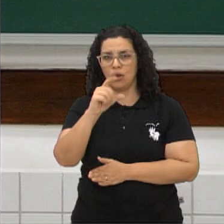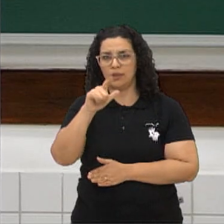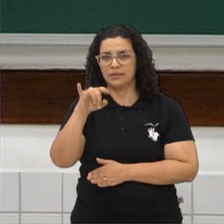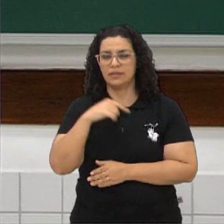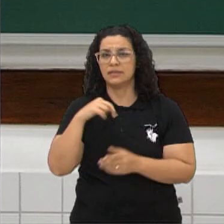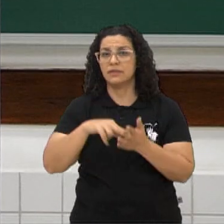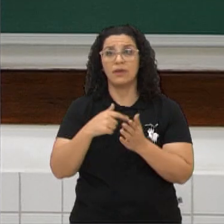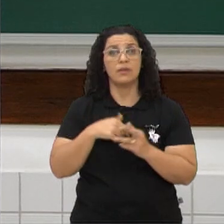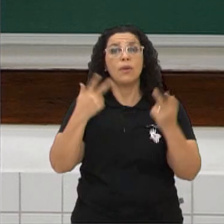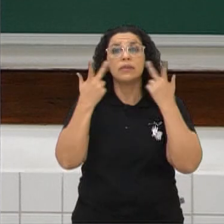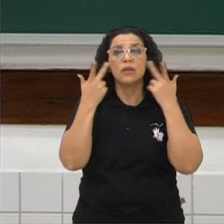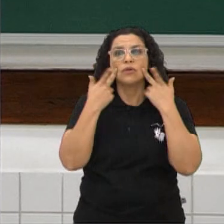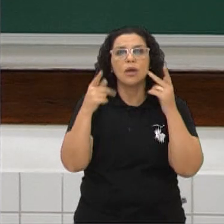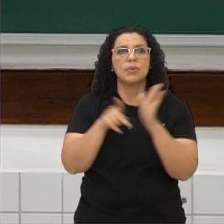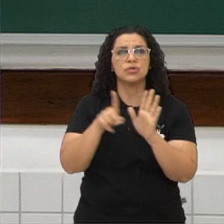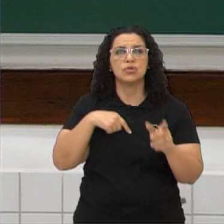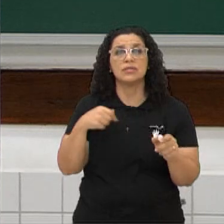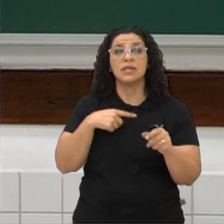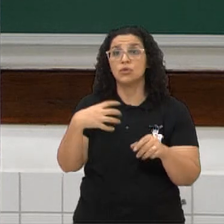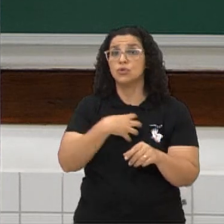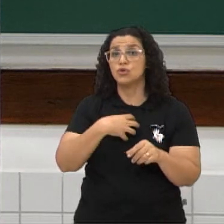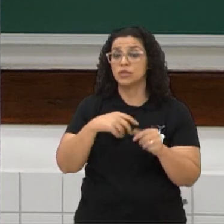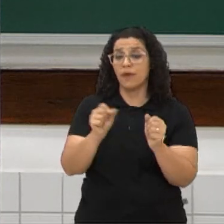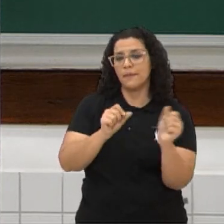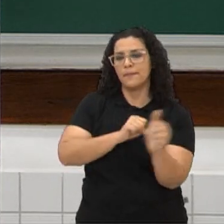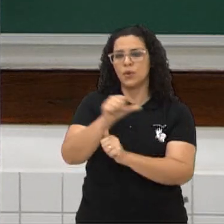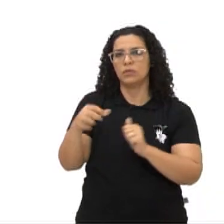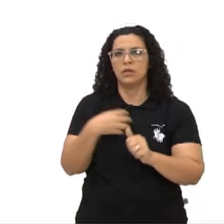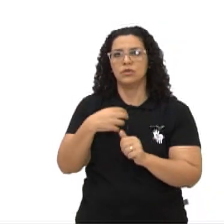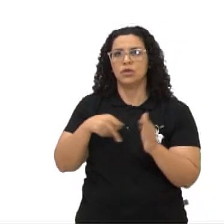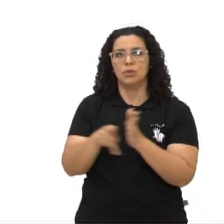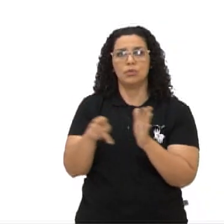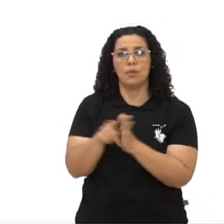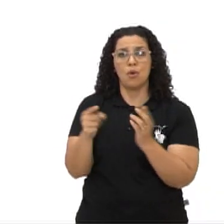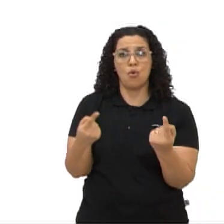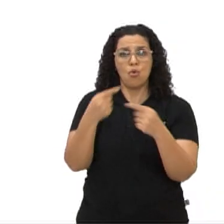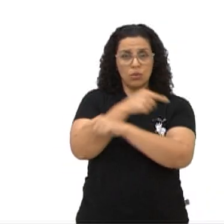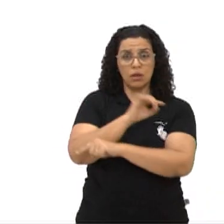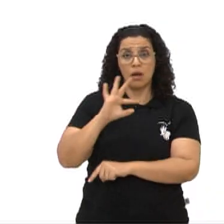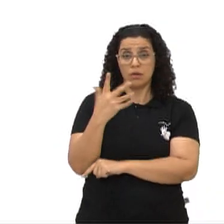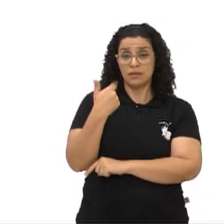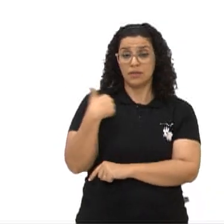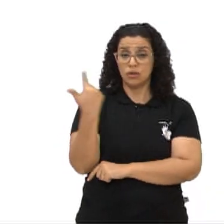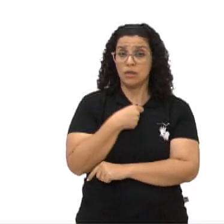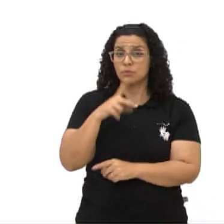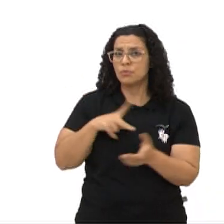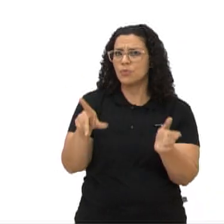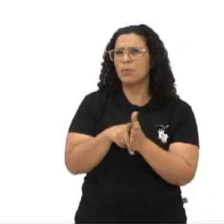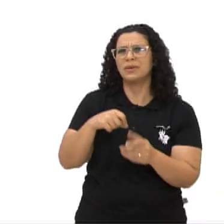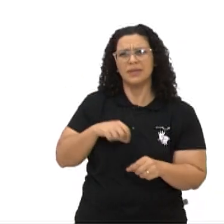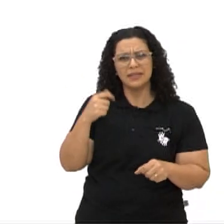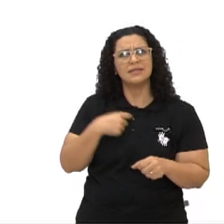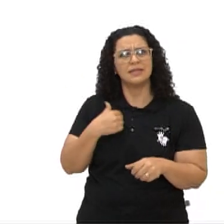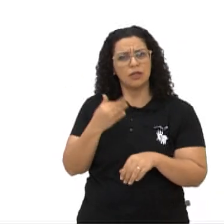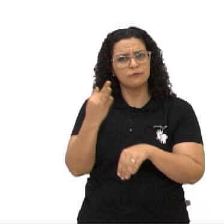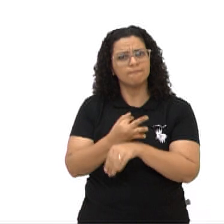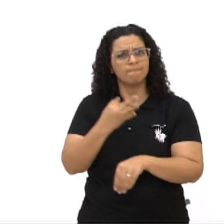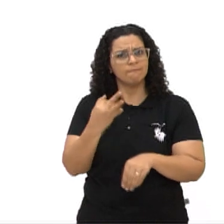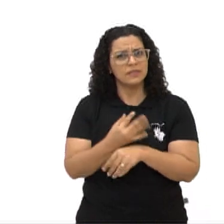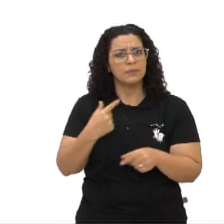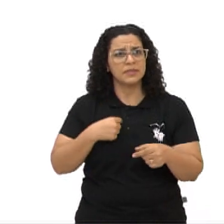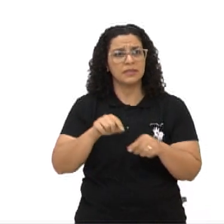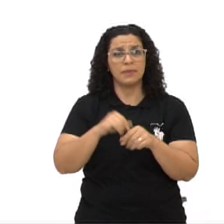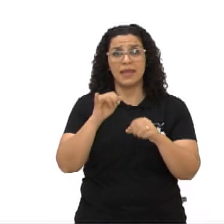sendo espontâneo, a gente vai ter que forçar essa passagem. Então, a reação inversa só irá ocorrer à força, gastando-se energia